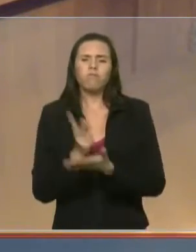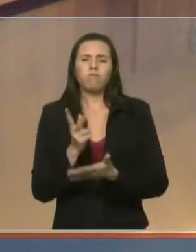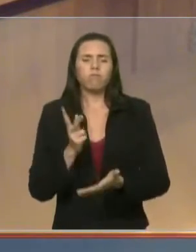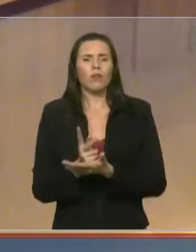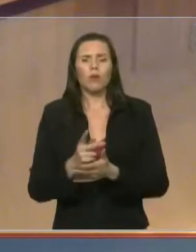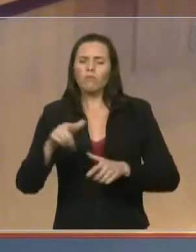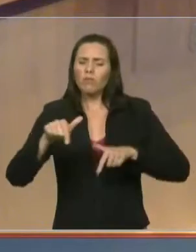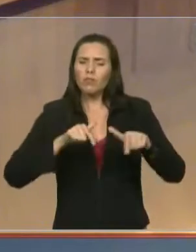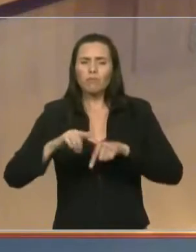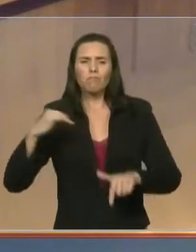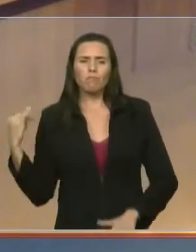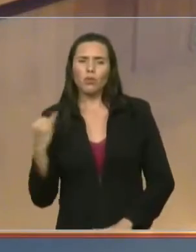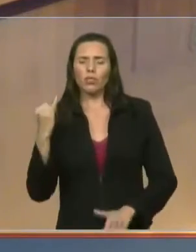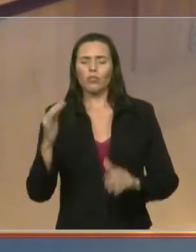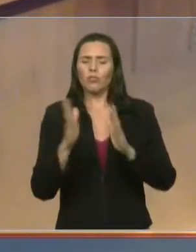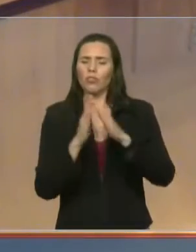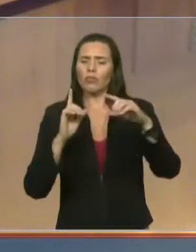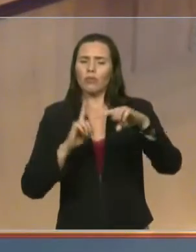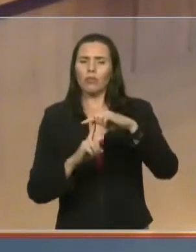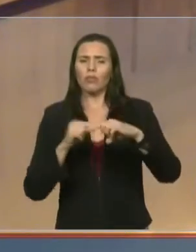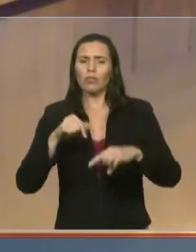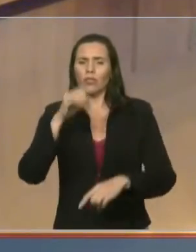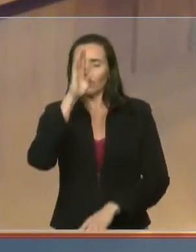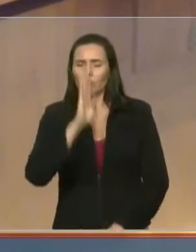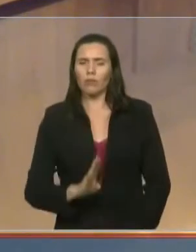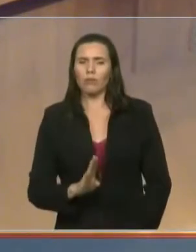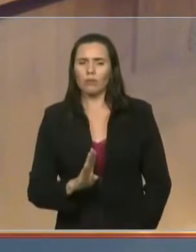do Brasil no que diz respeito à